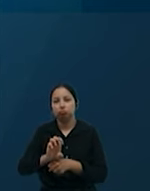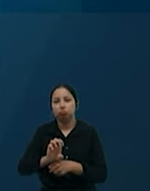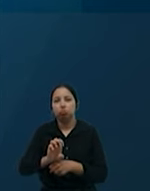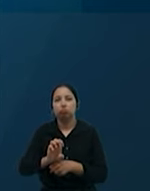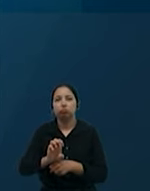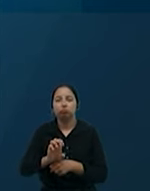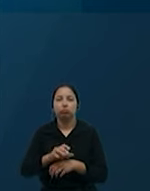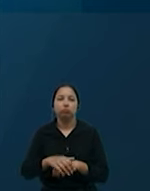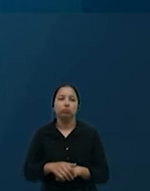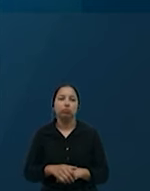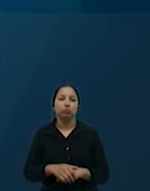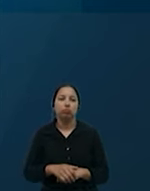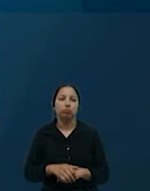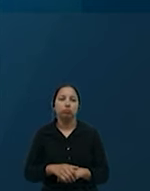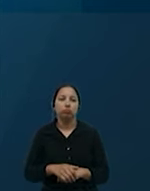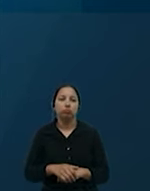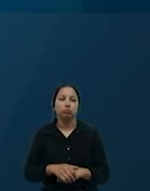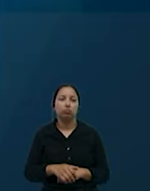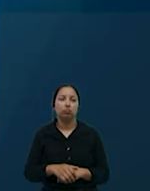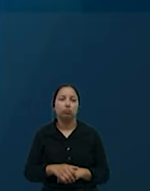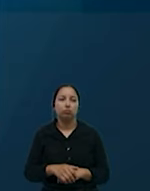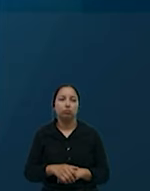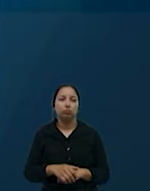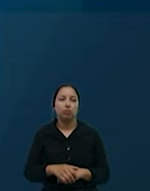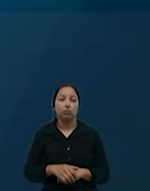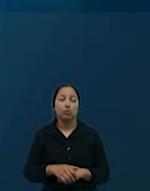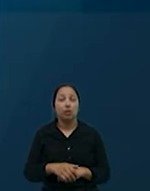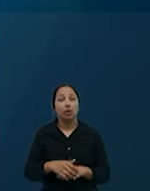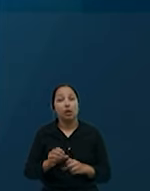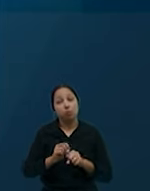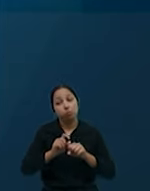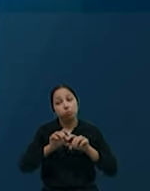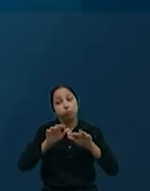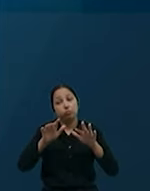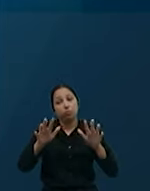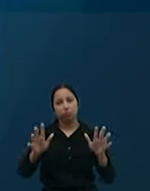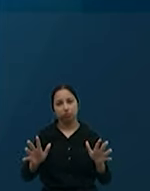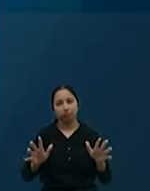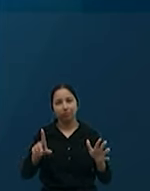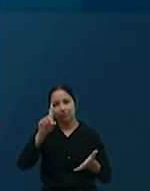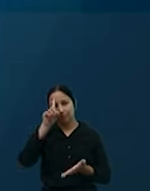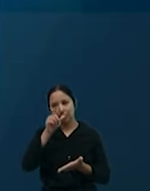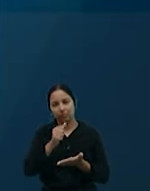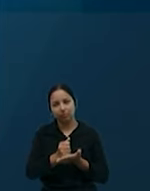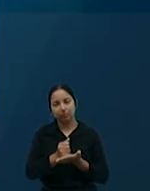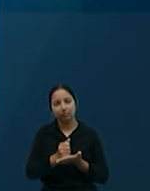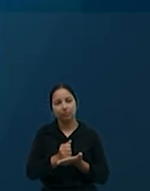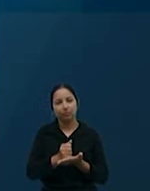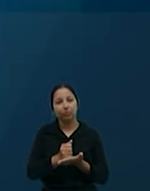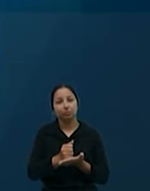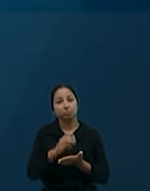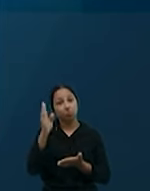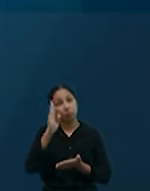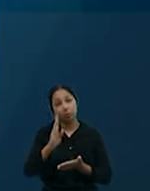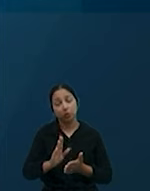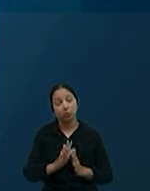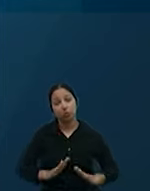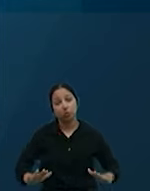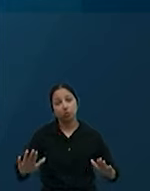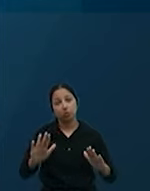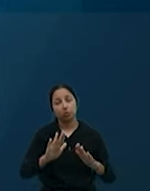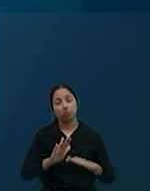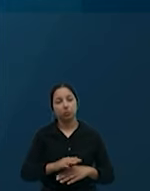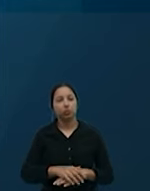Federal, então, potencializa-se o campo de alcance dessa eficácia, né, para